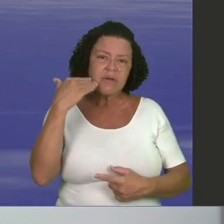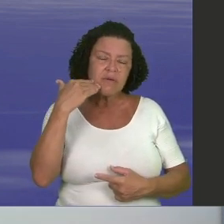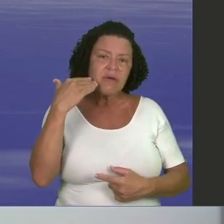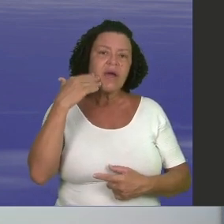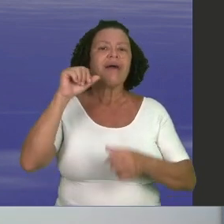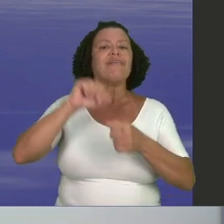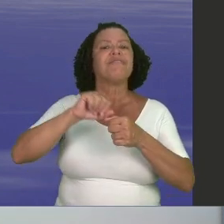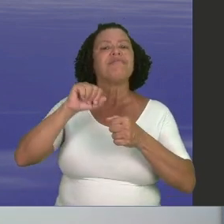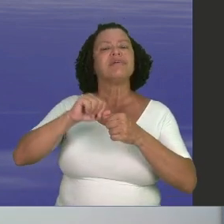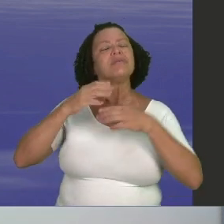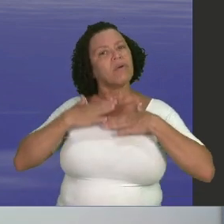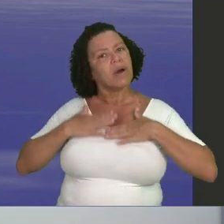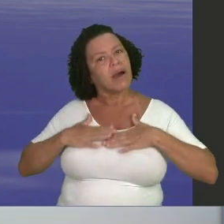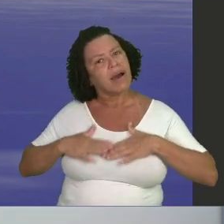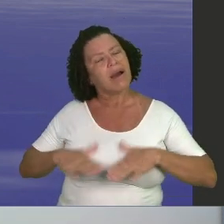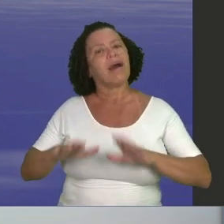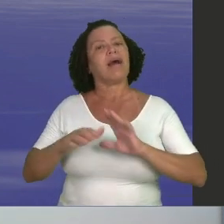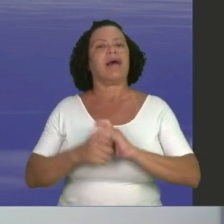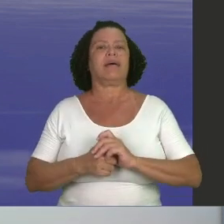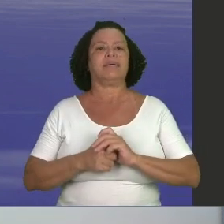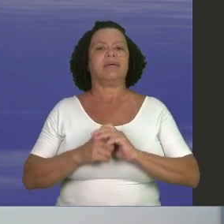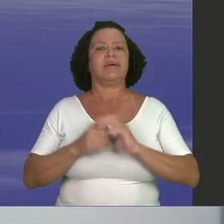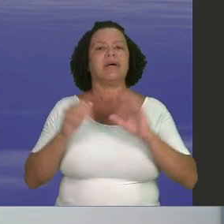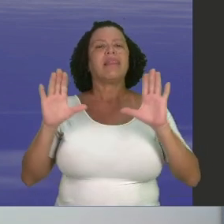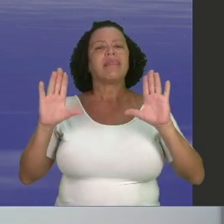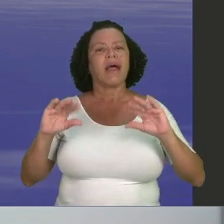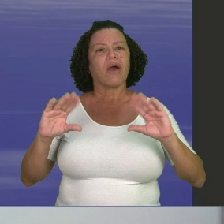forma harmônica, de uma forma tranquila.